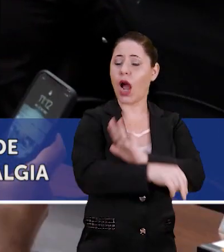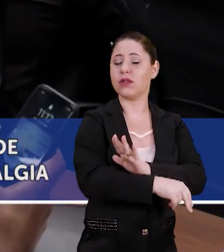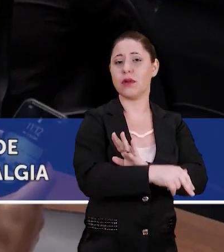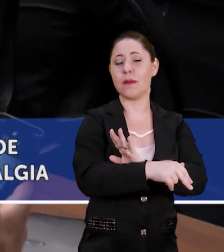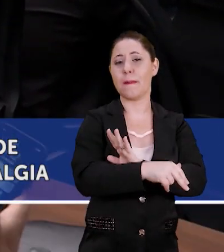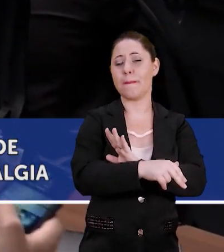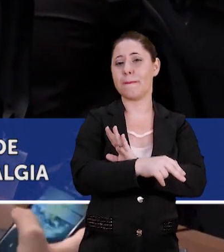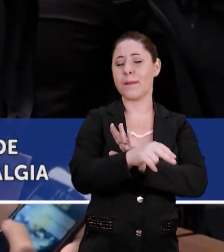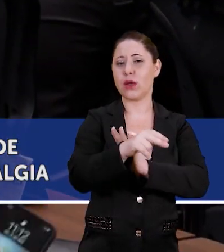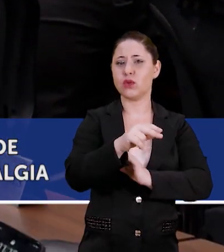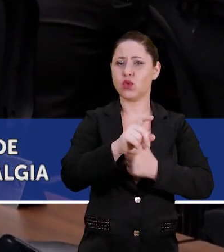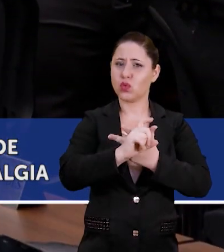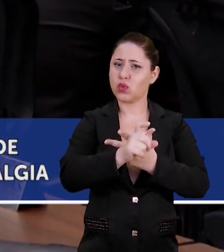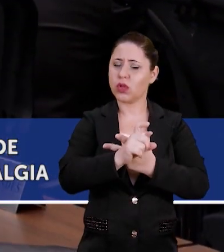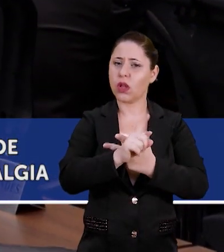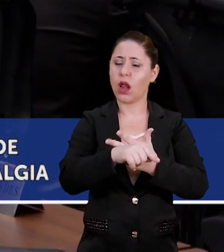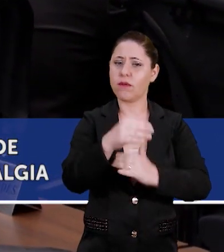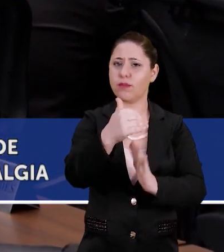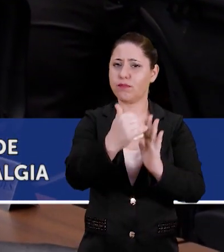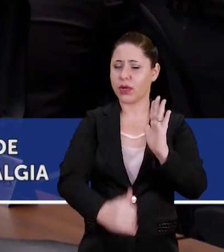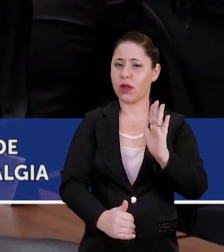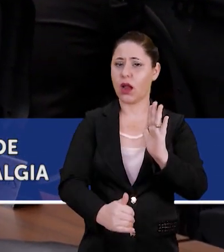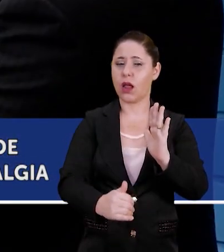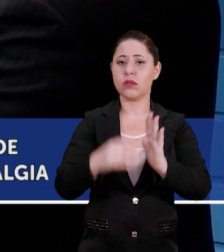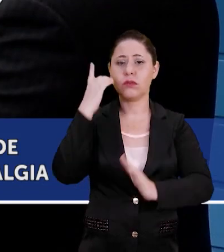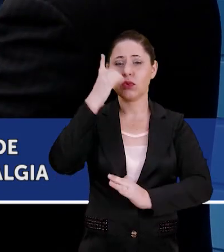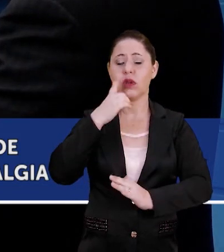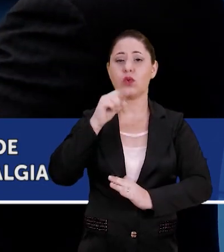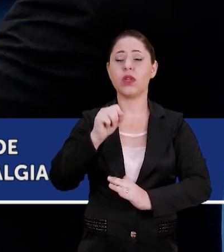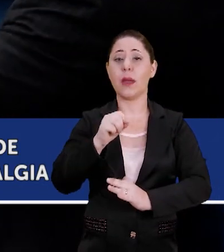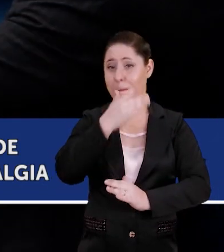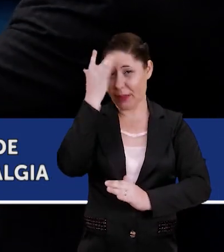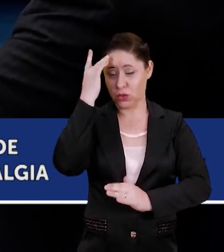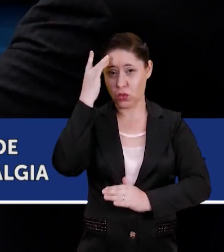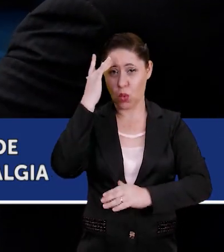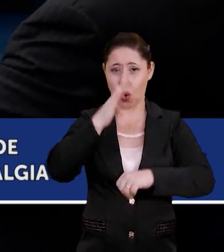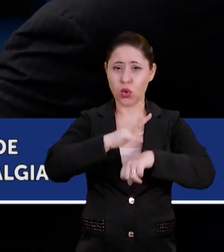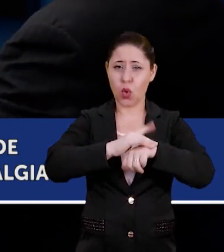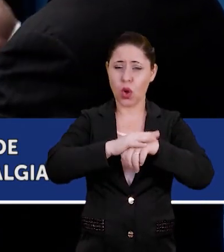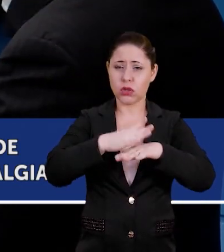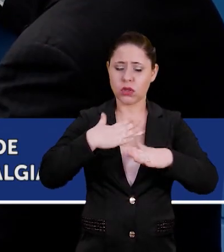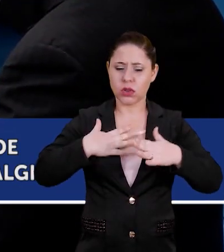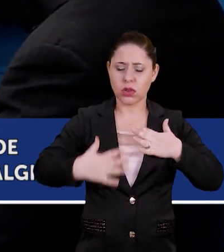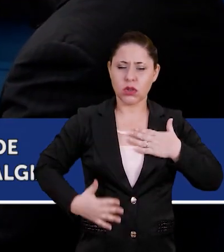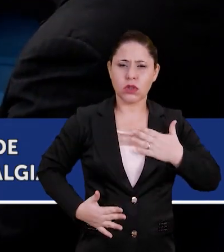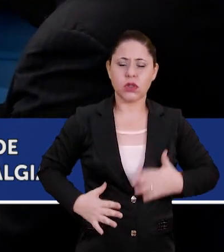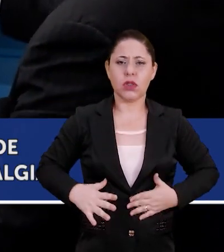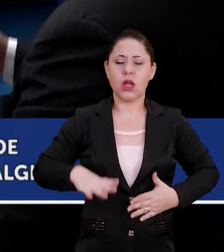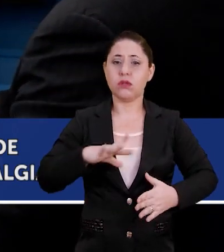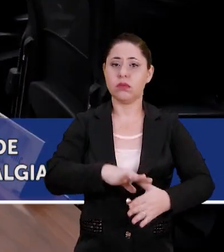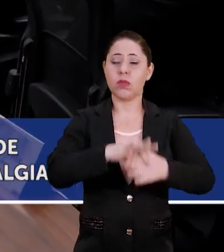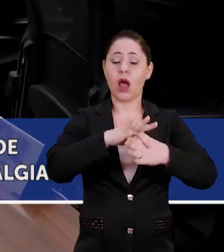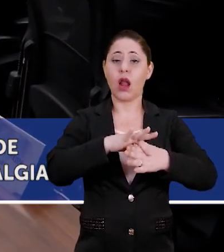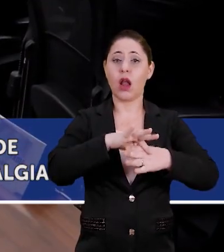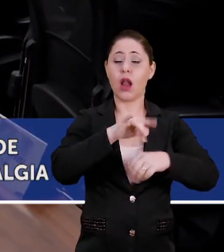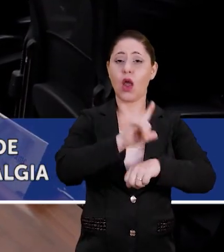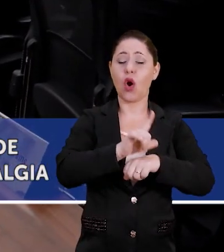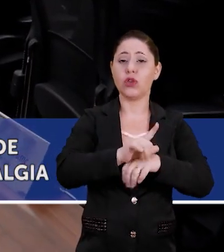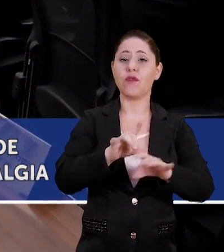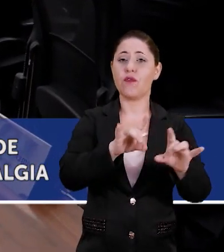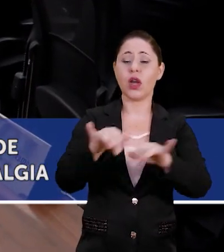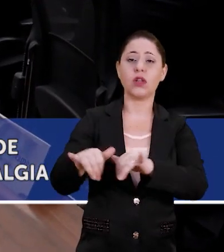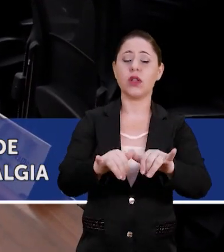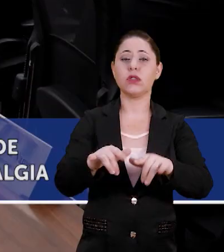veto do Poder Executivo foi derrubado pelos parlamentares para garantir a pessoas com fibromialgia o atendimento prioritário em